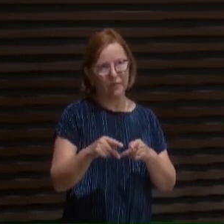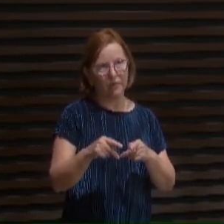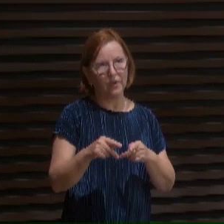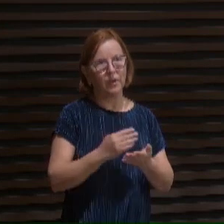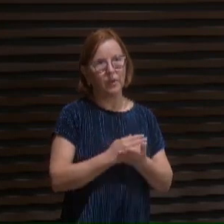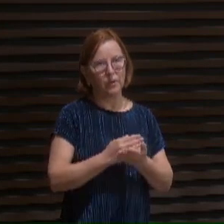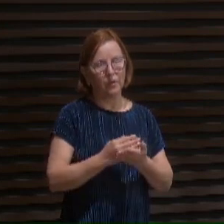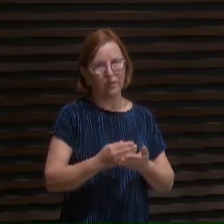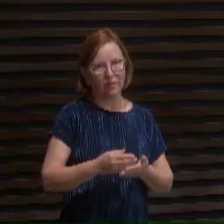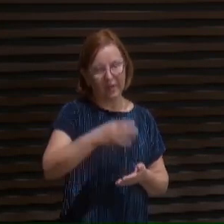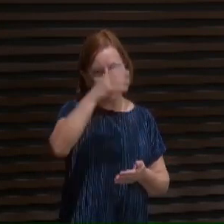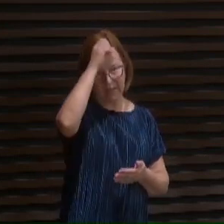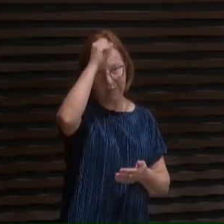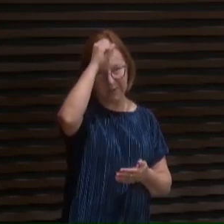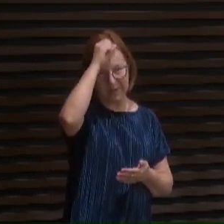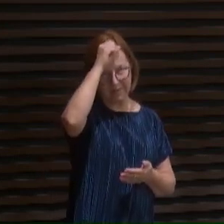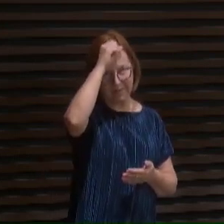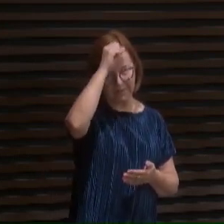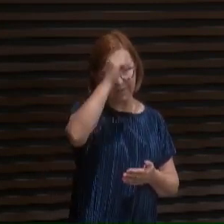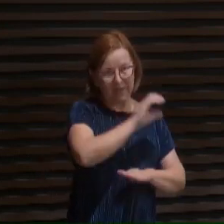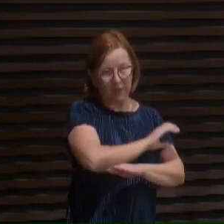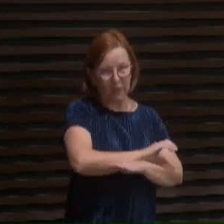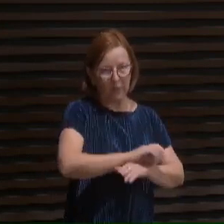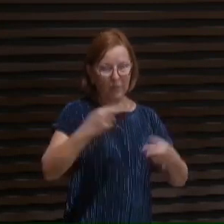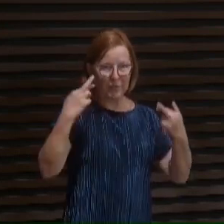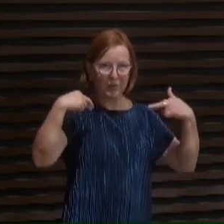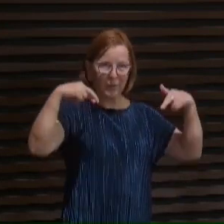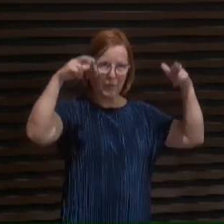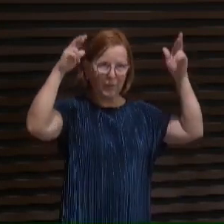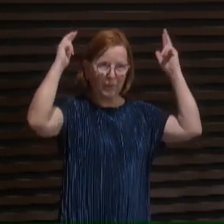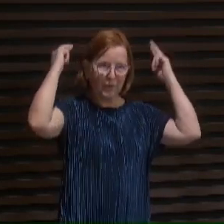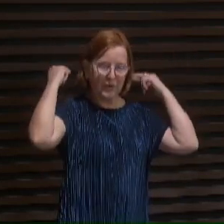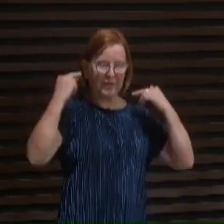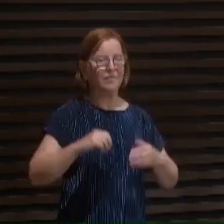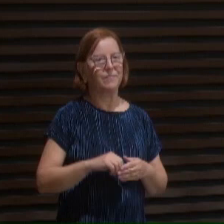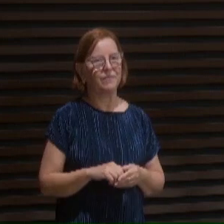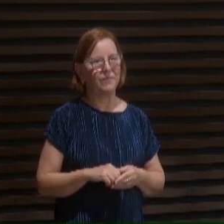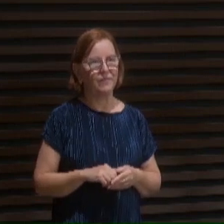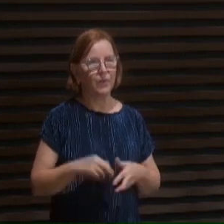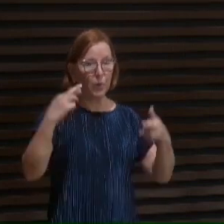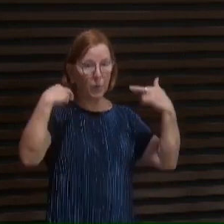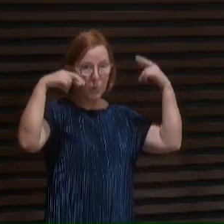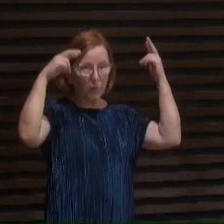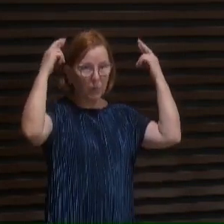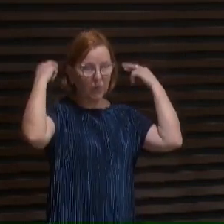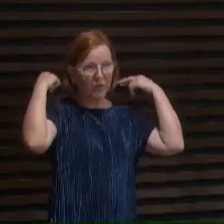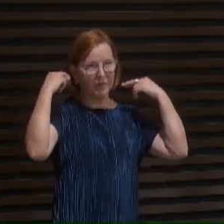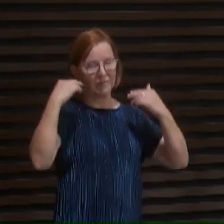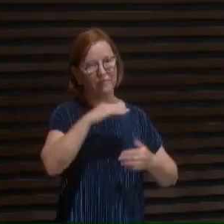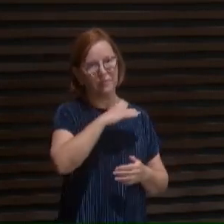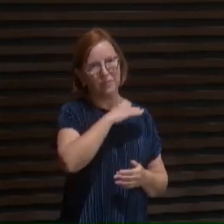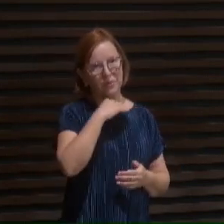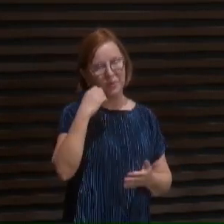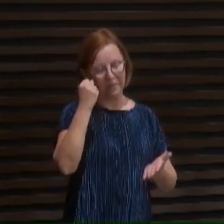do cordeiro. A cultura daquele cordeiro que morreu e